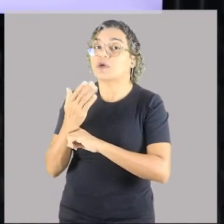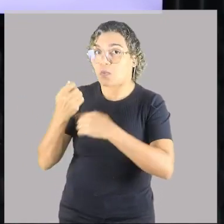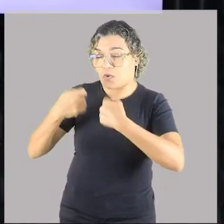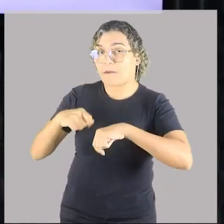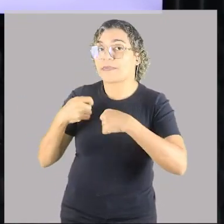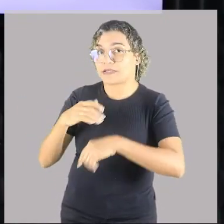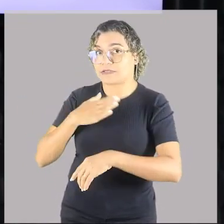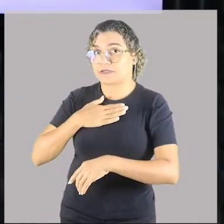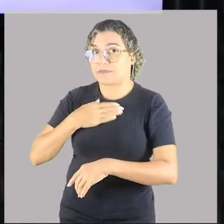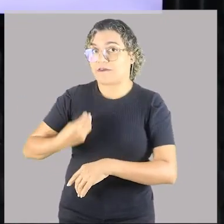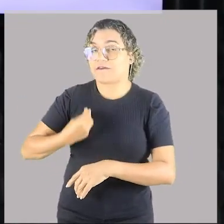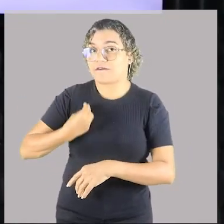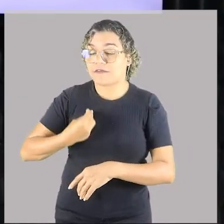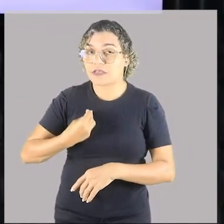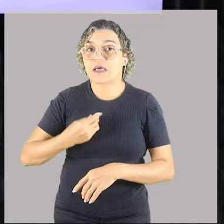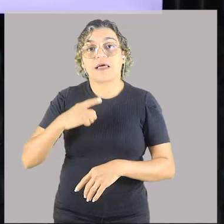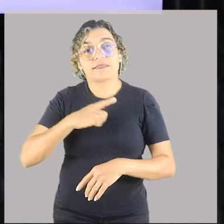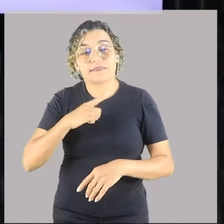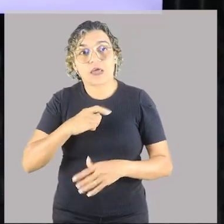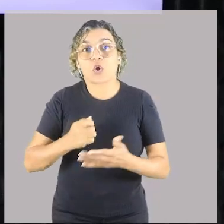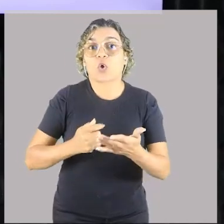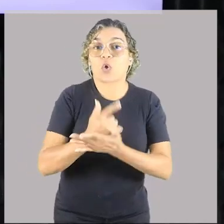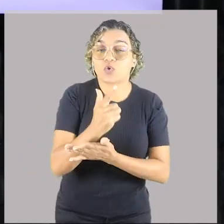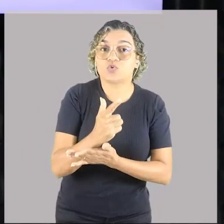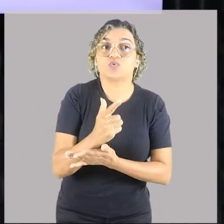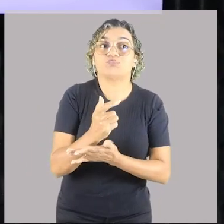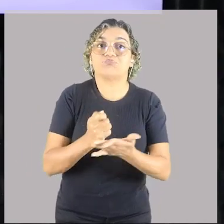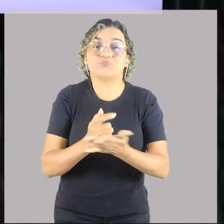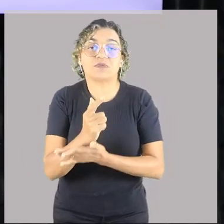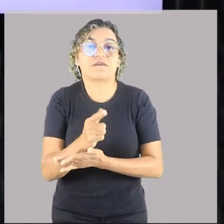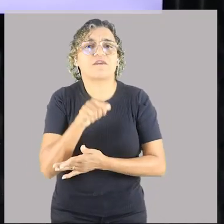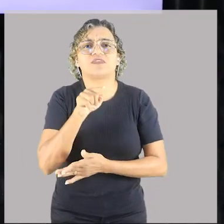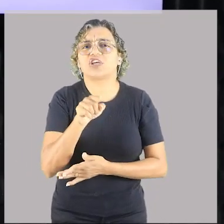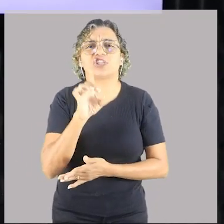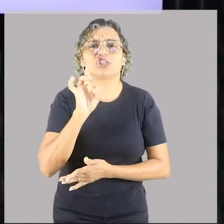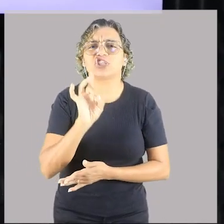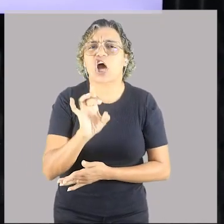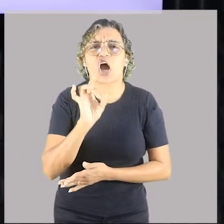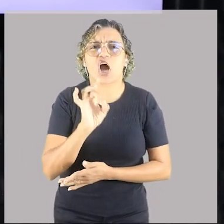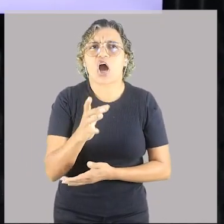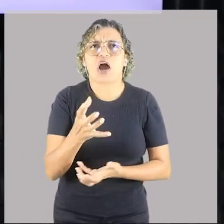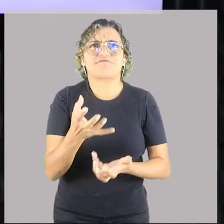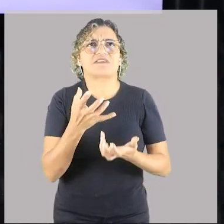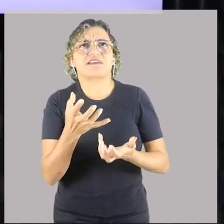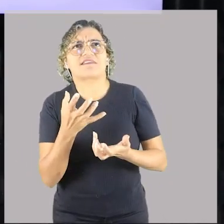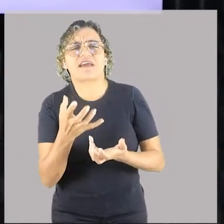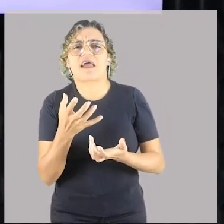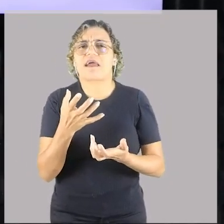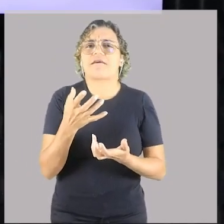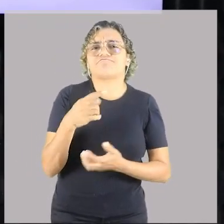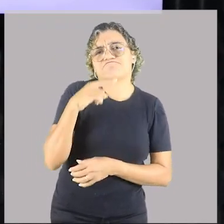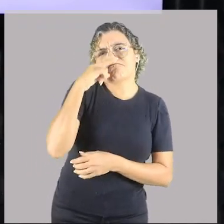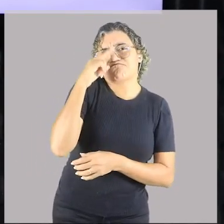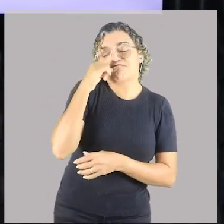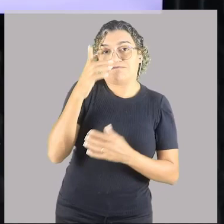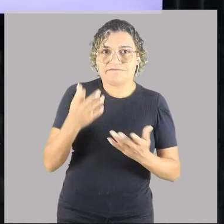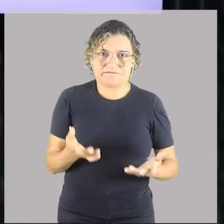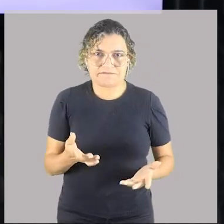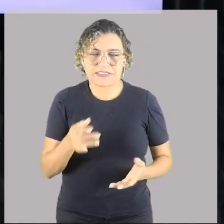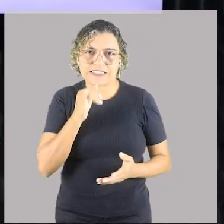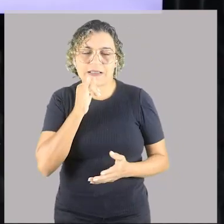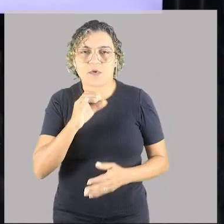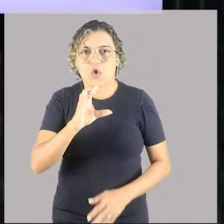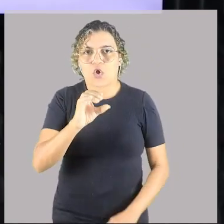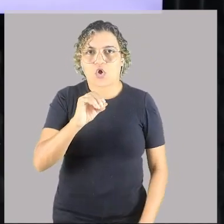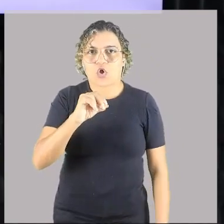necessidades e existe o consumo para suprir os seus status. Quando a gente fala de consumismo, essa